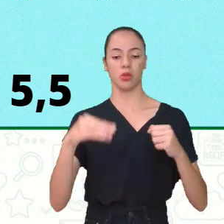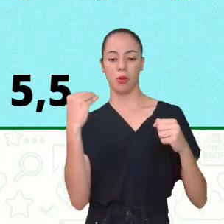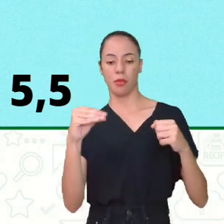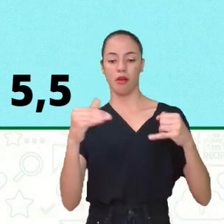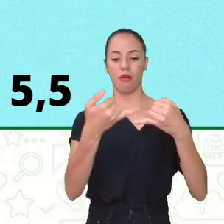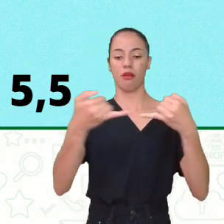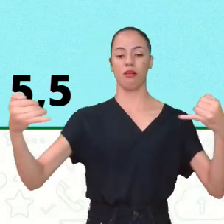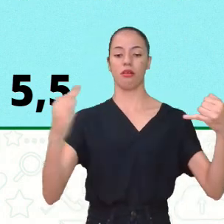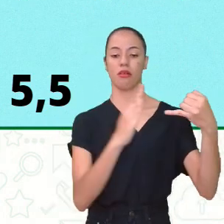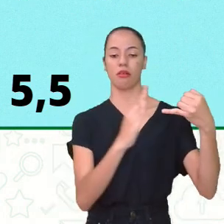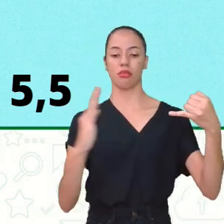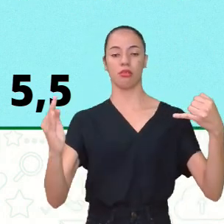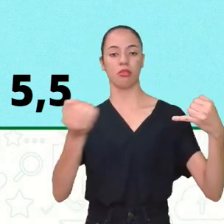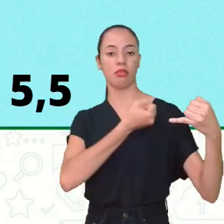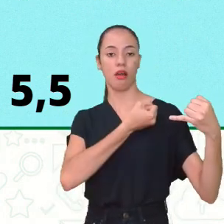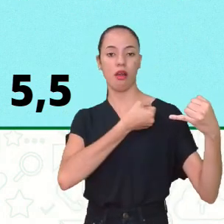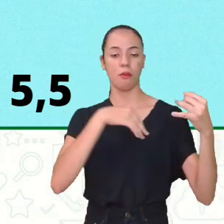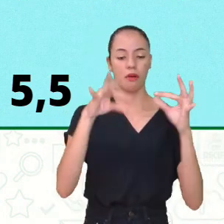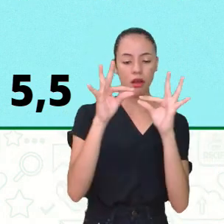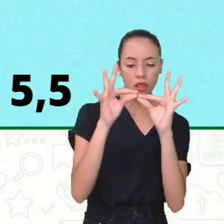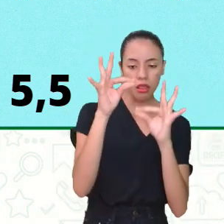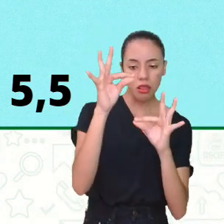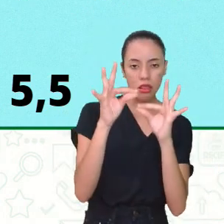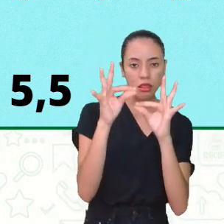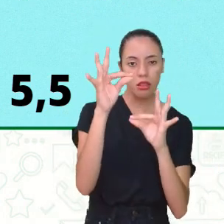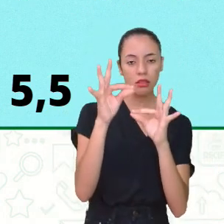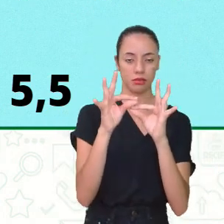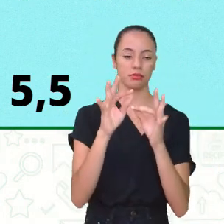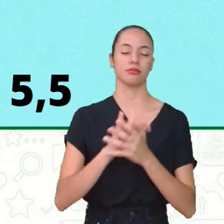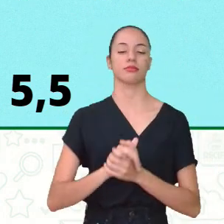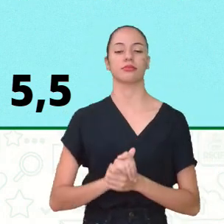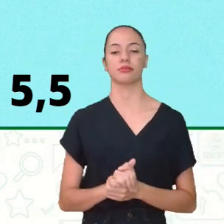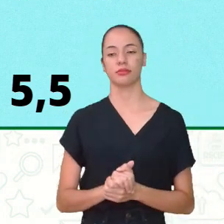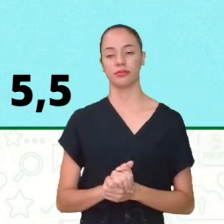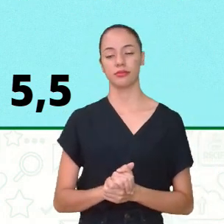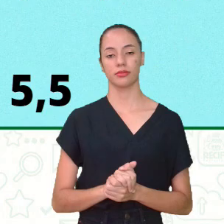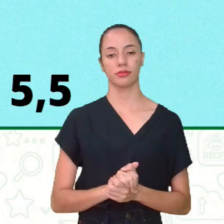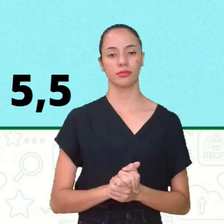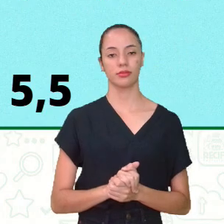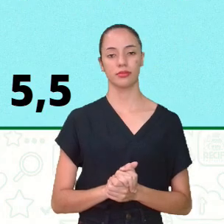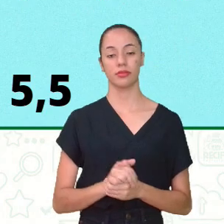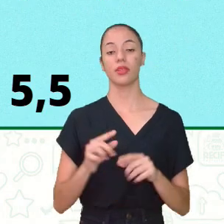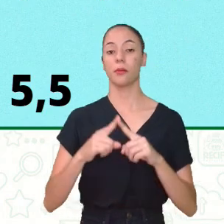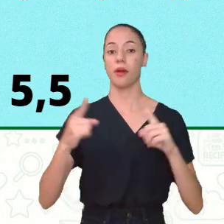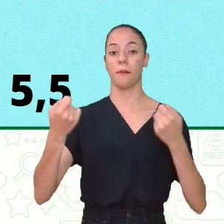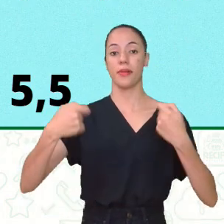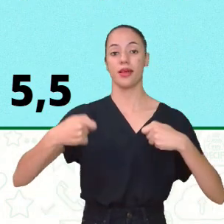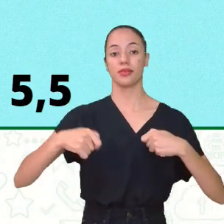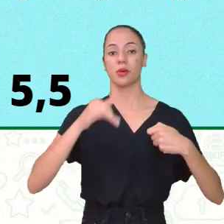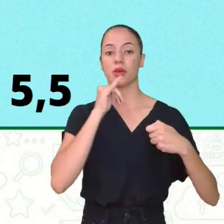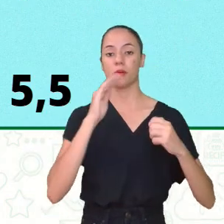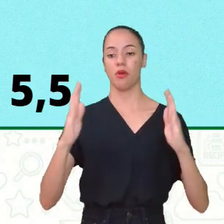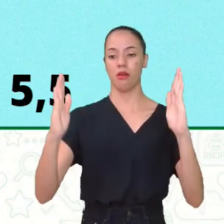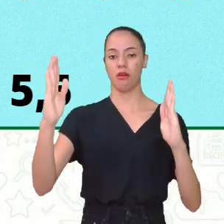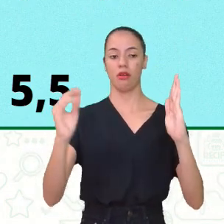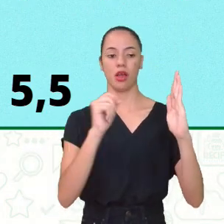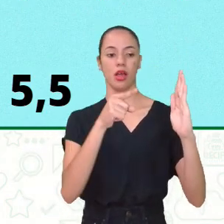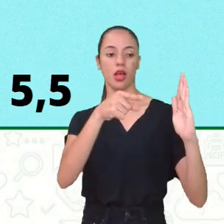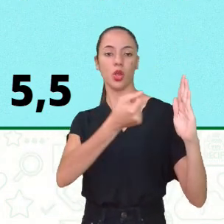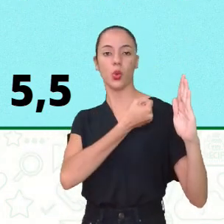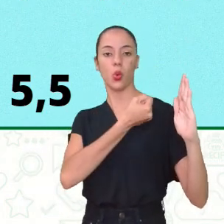reta e medir, né? Desde que esteja entre um número inteiro e